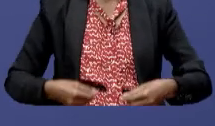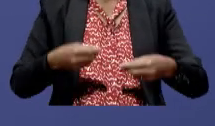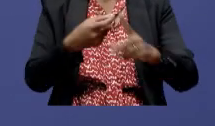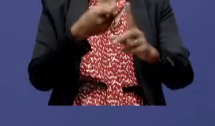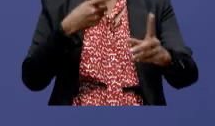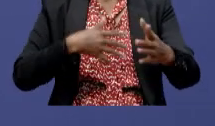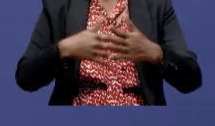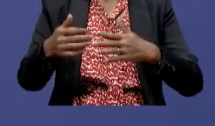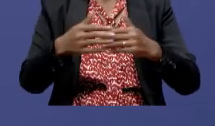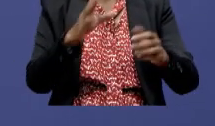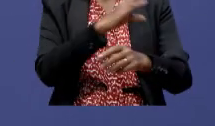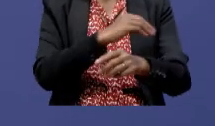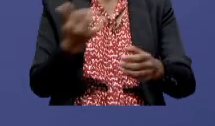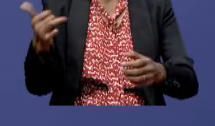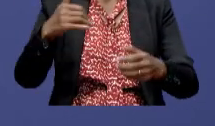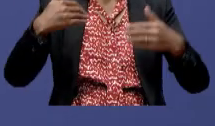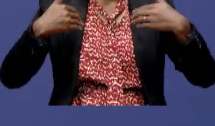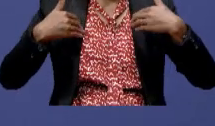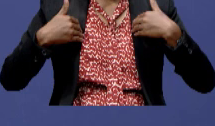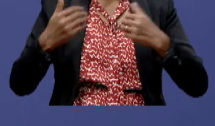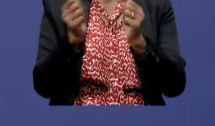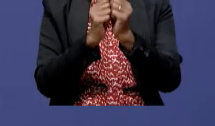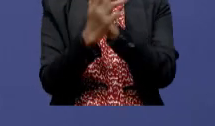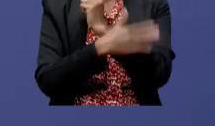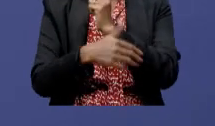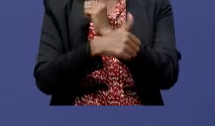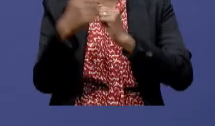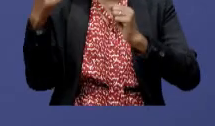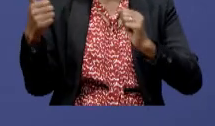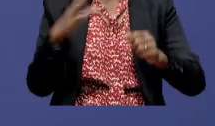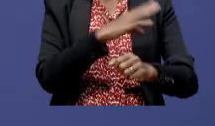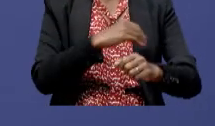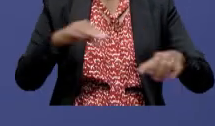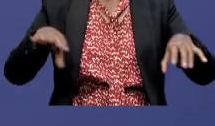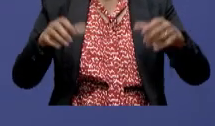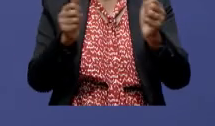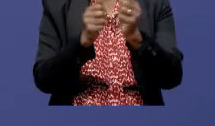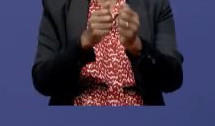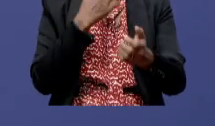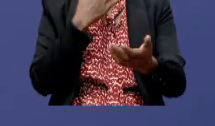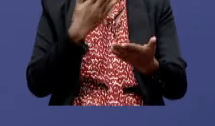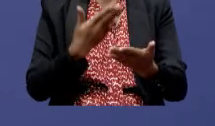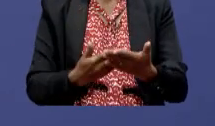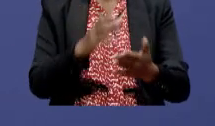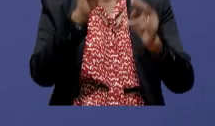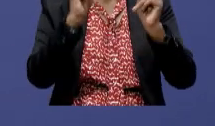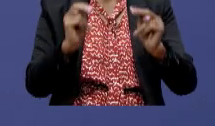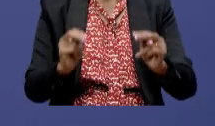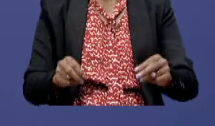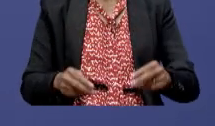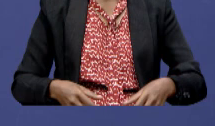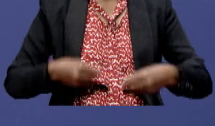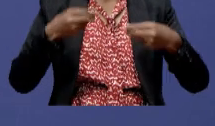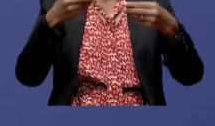qualquer relacionamento nebesira ia honasan selu no ia aspecto relação nebe claro competitivo não precisa garantir